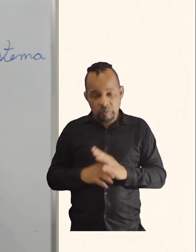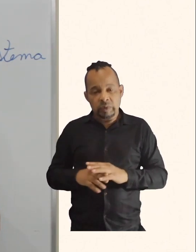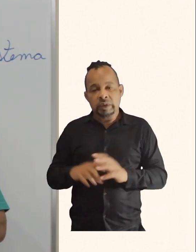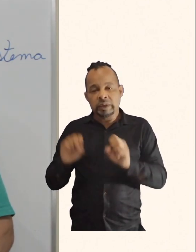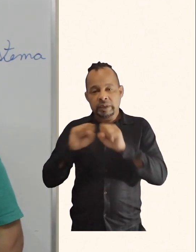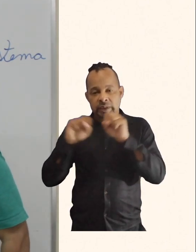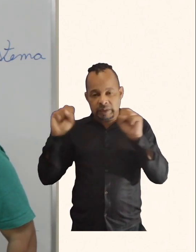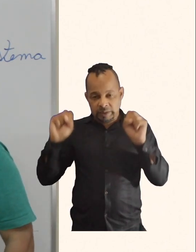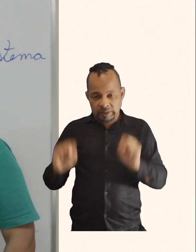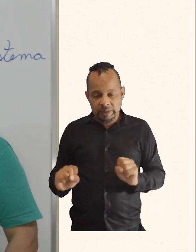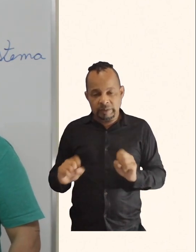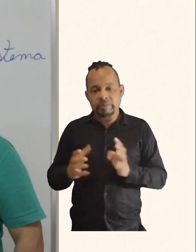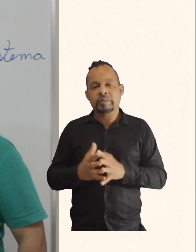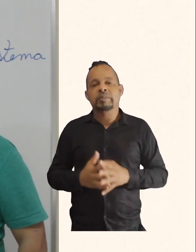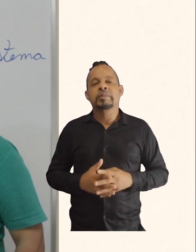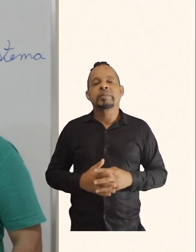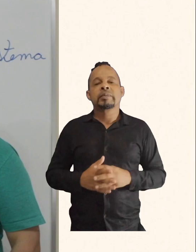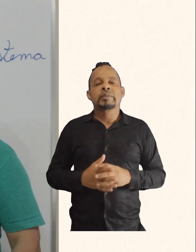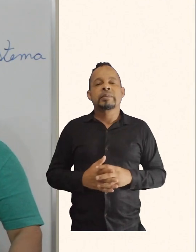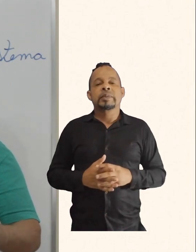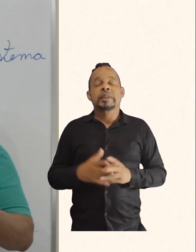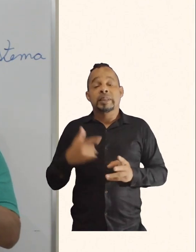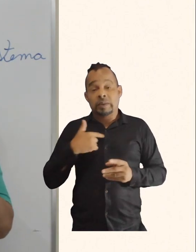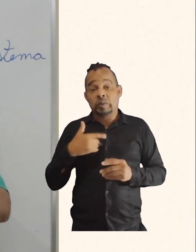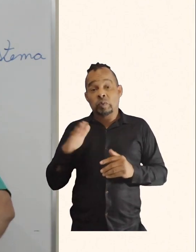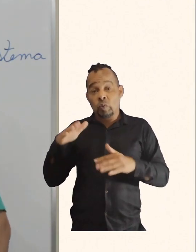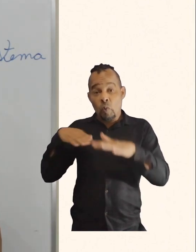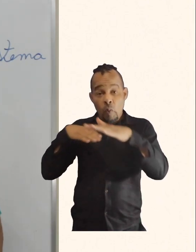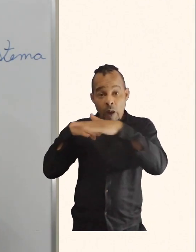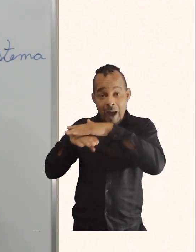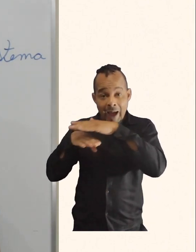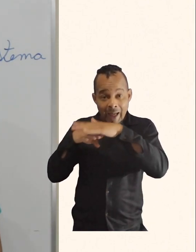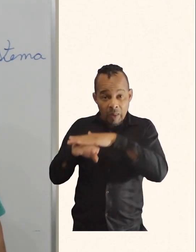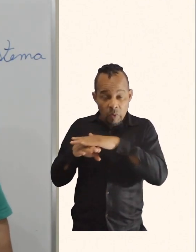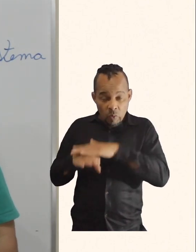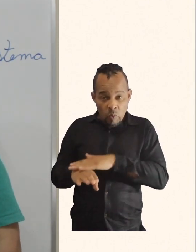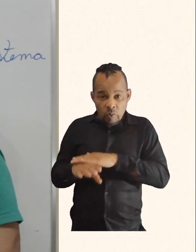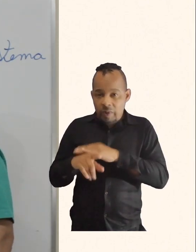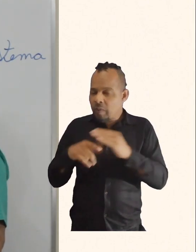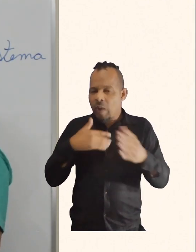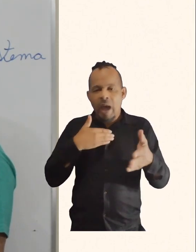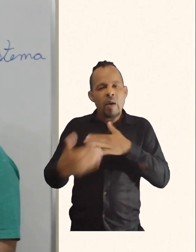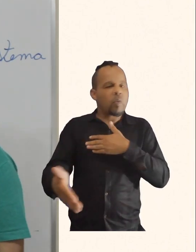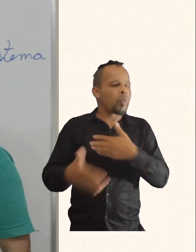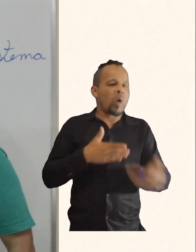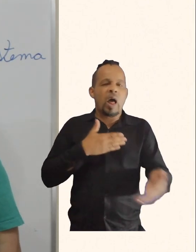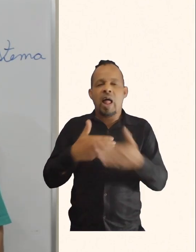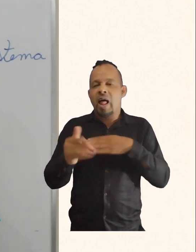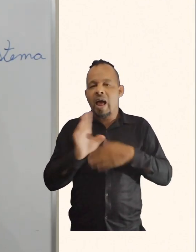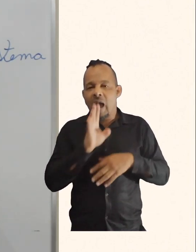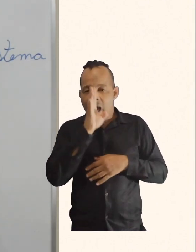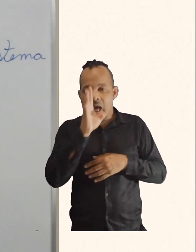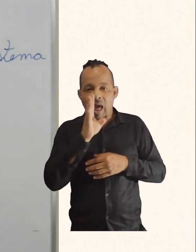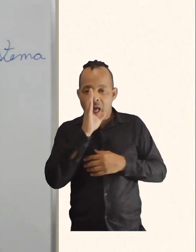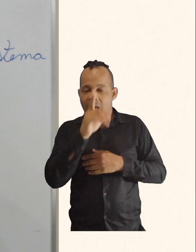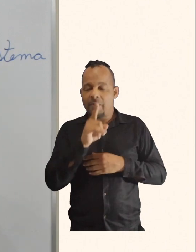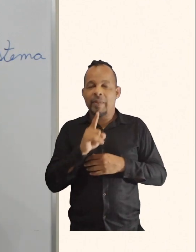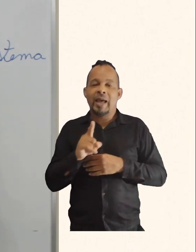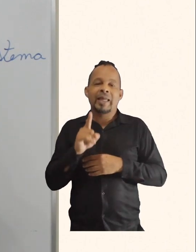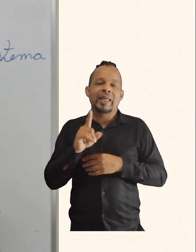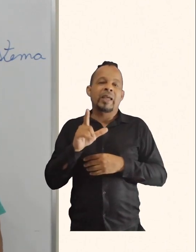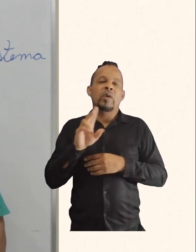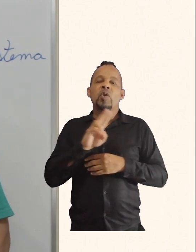eu guardo numa configuração do sistema não pode ser guardada de qualquer jeito para